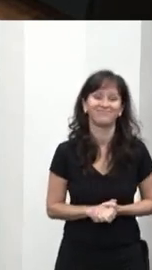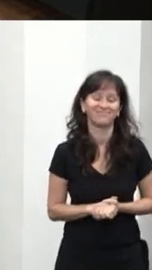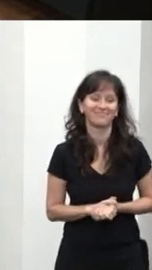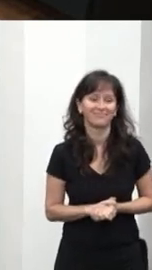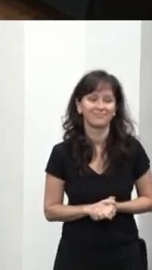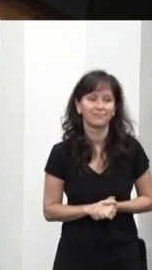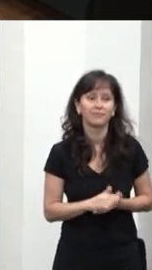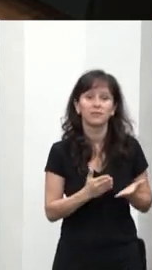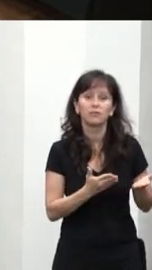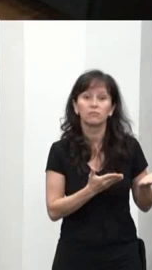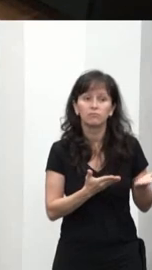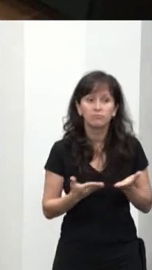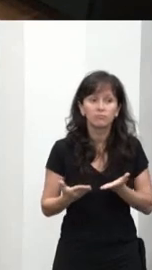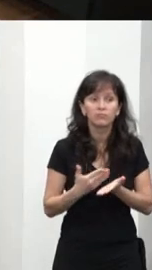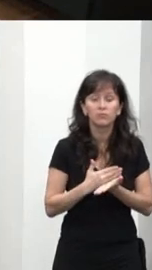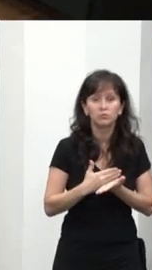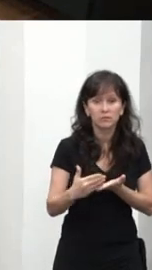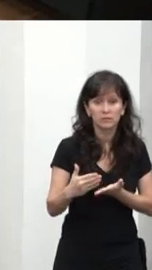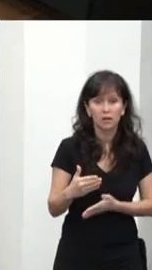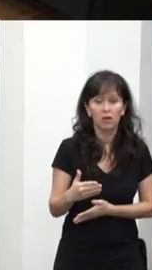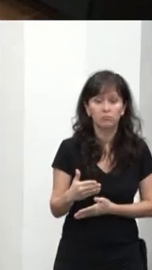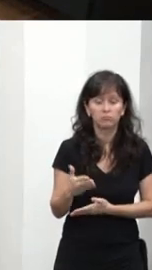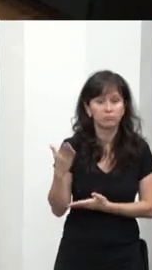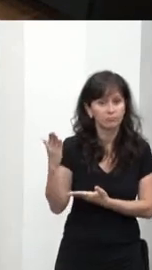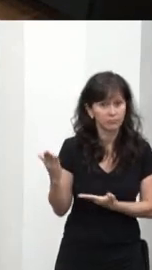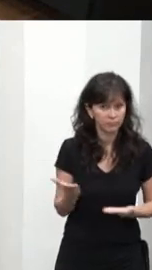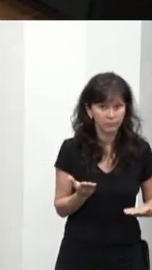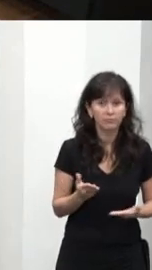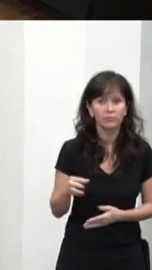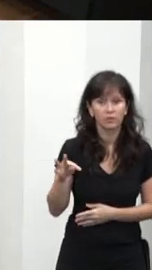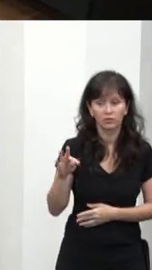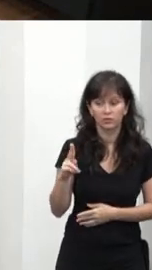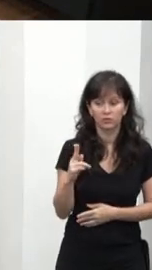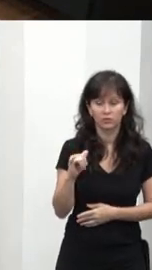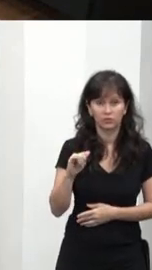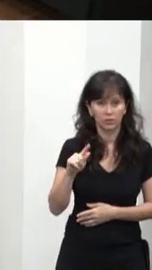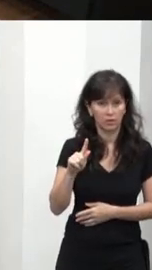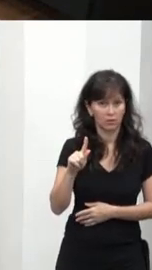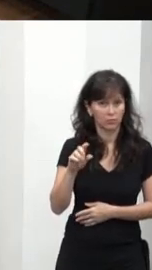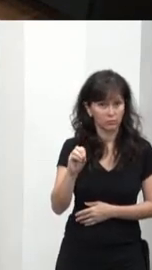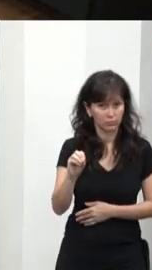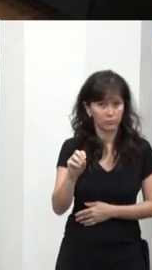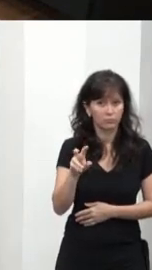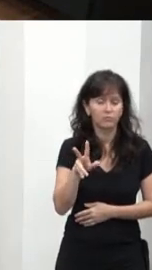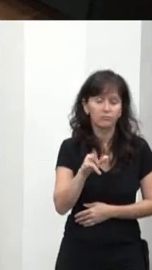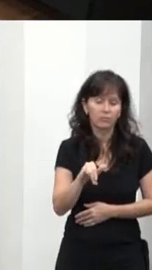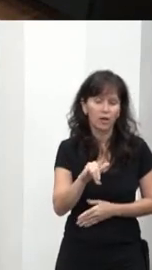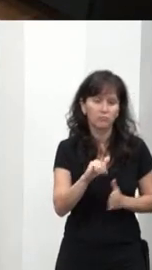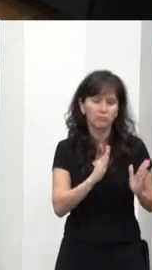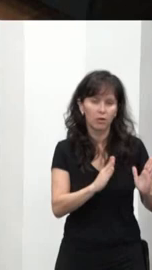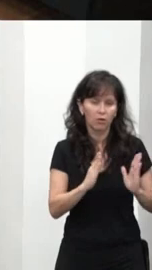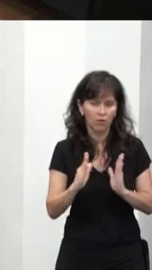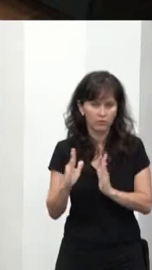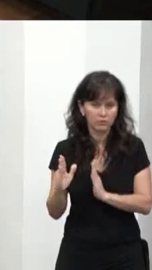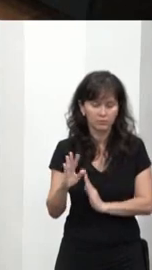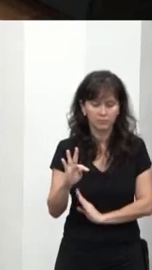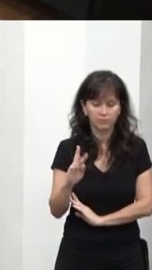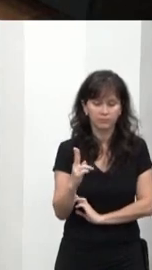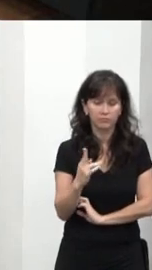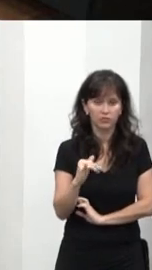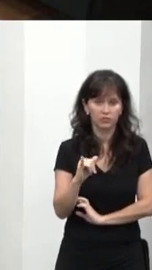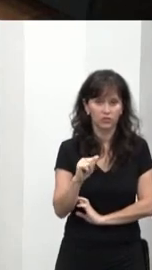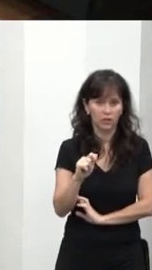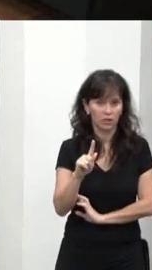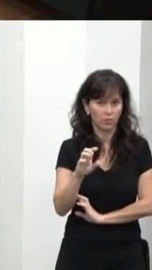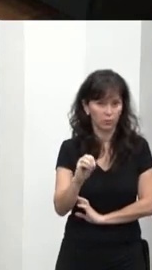chamando o Tiago a gente vai seguir uma uma ordem aqui das entidades né então o Tiago Rocha que representando